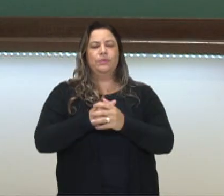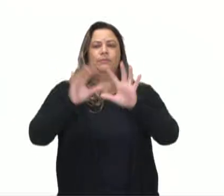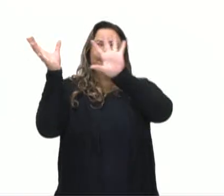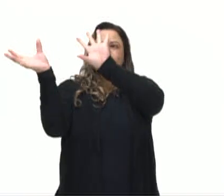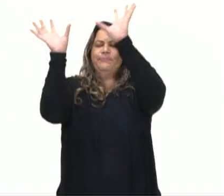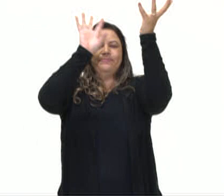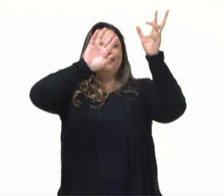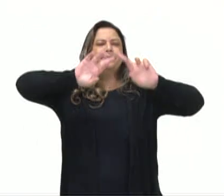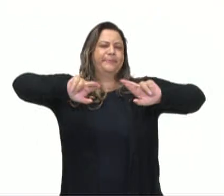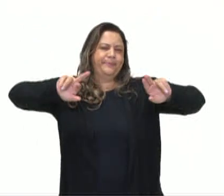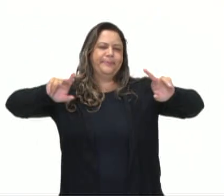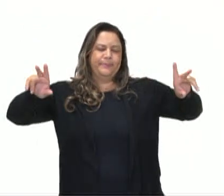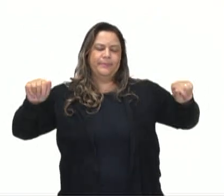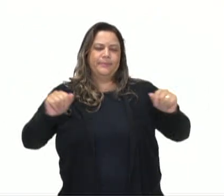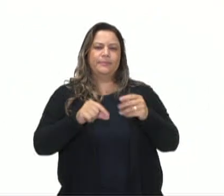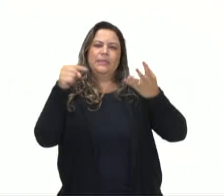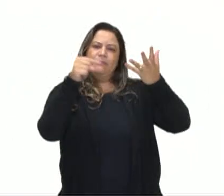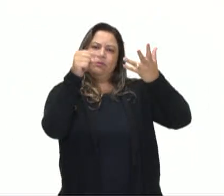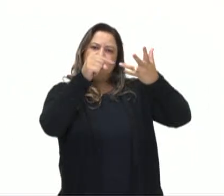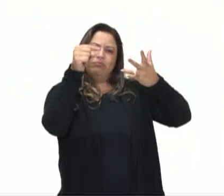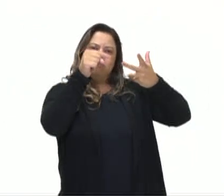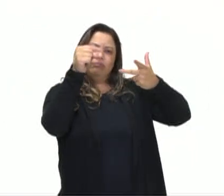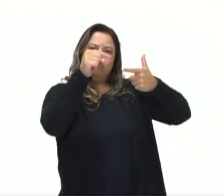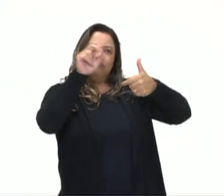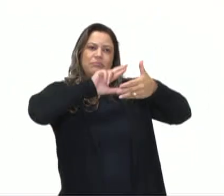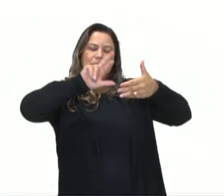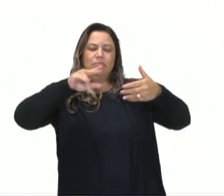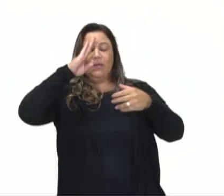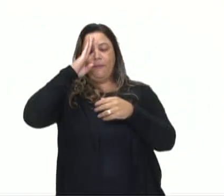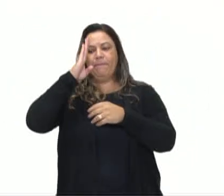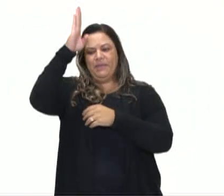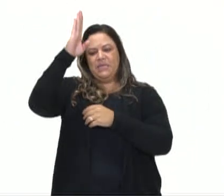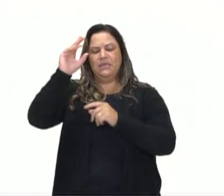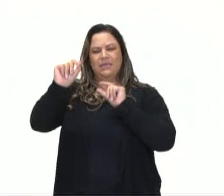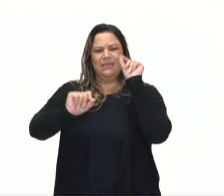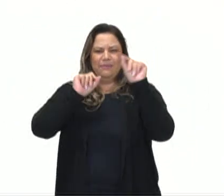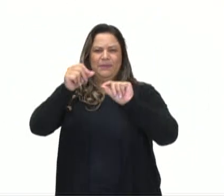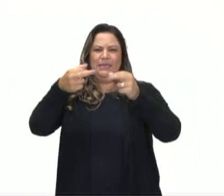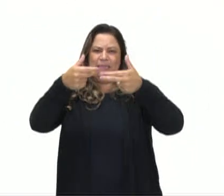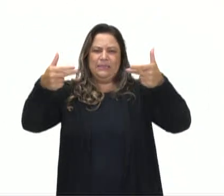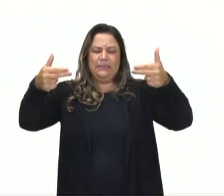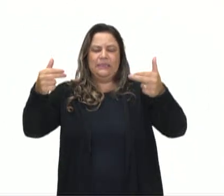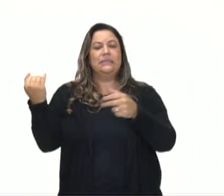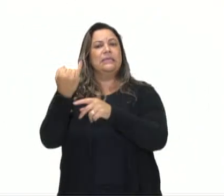fenômenos e elementos climáticos, fatores climáticos, principais fenômenos climáticos e a